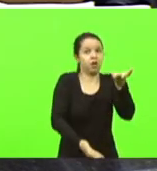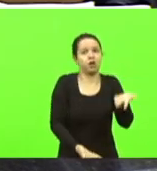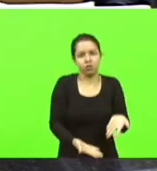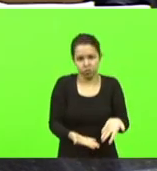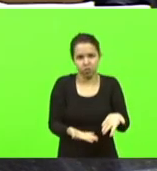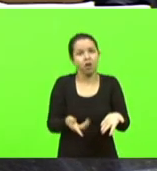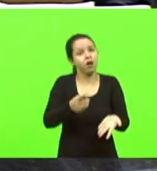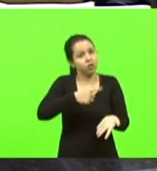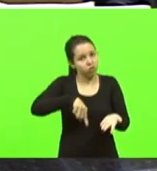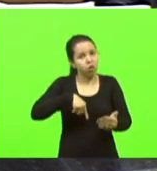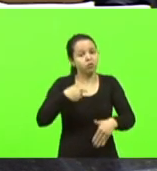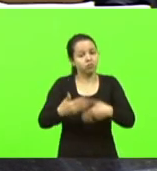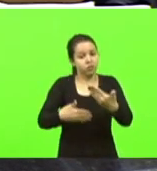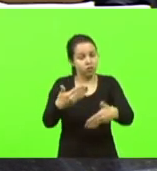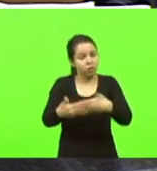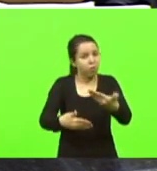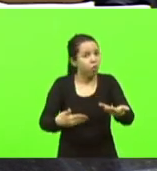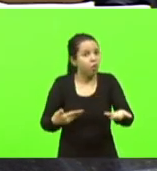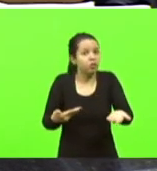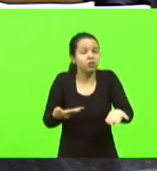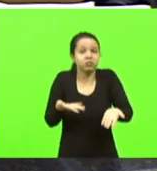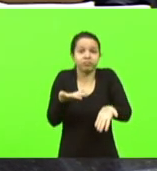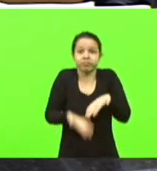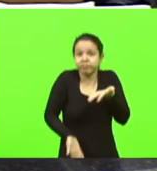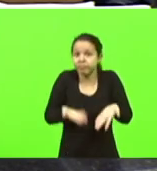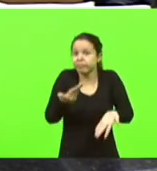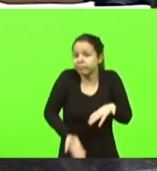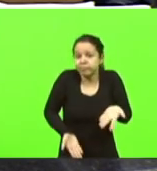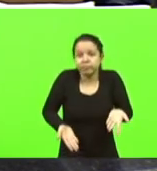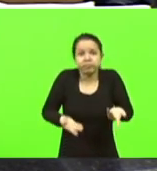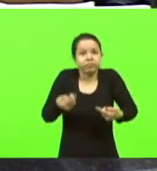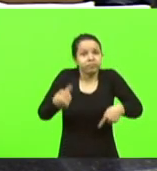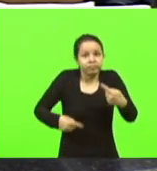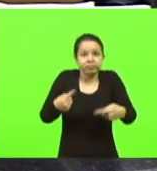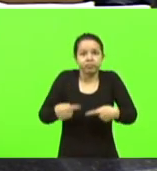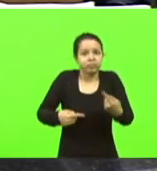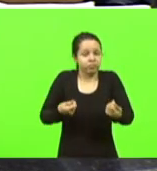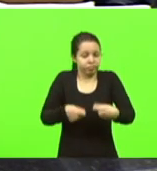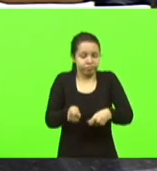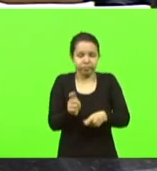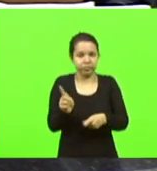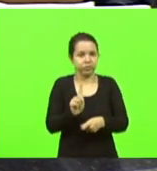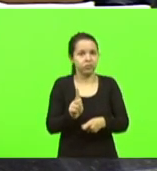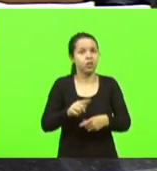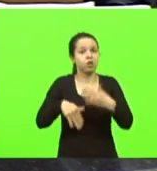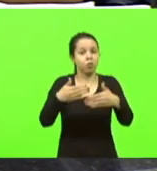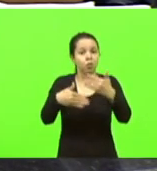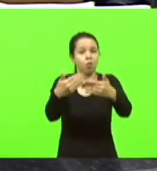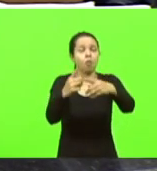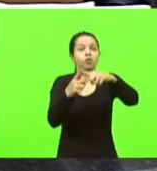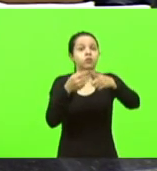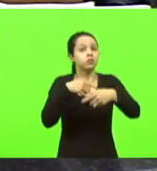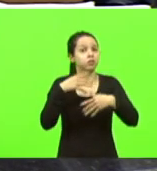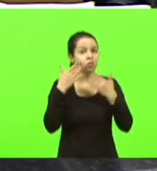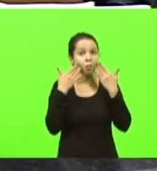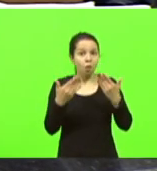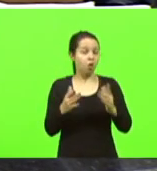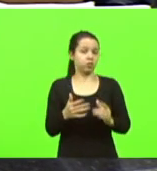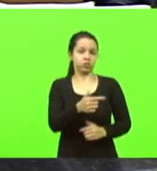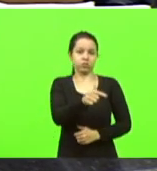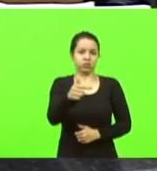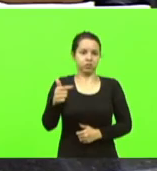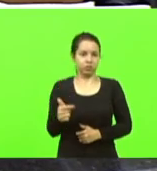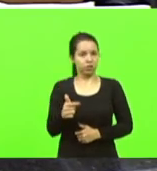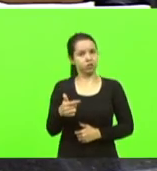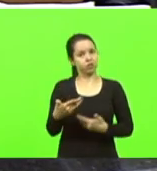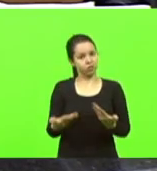nós estamos um desgaste aqui sem necessidade e o resultado que tem que ser positivo não aparecer lá então essa